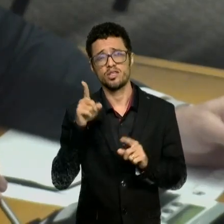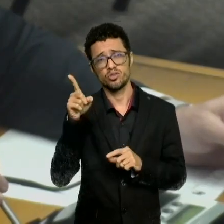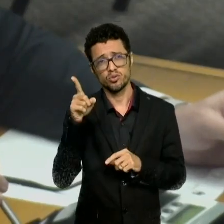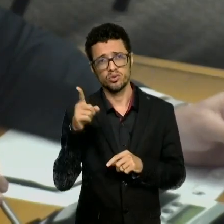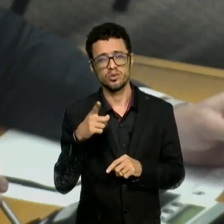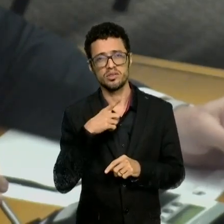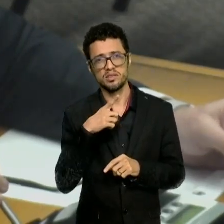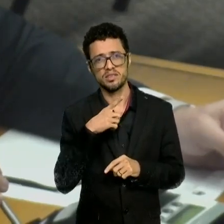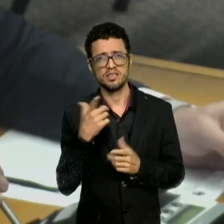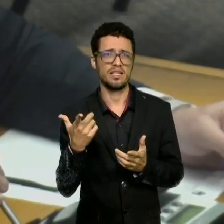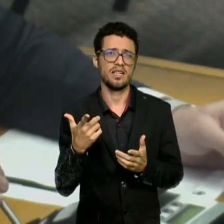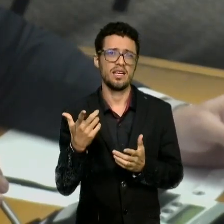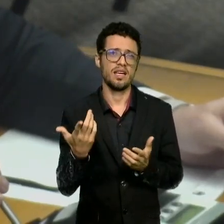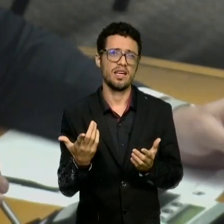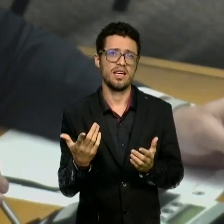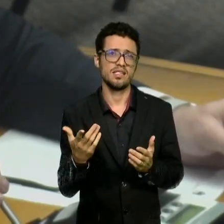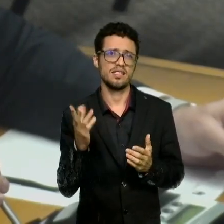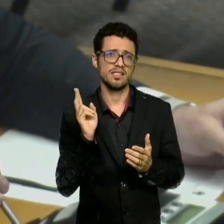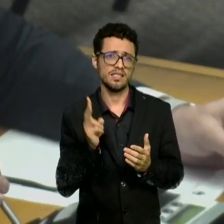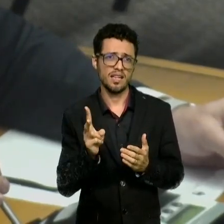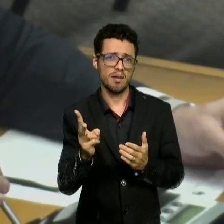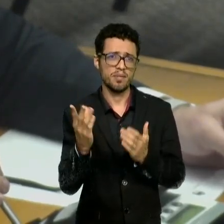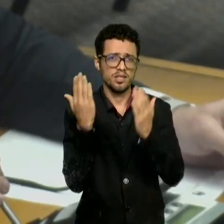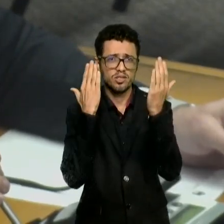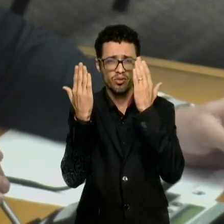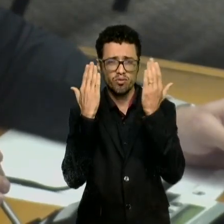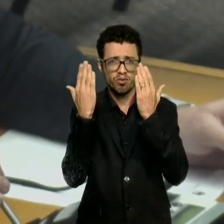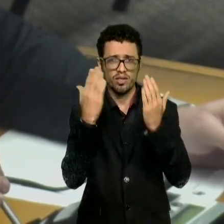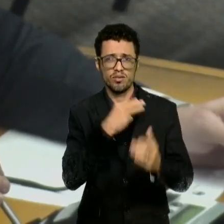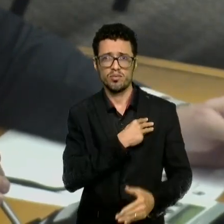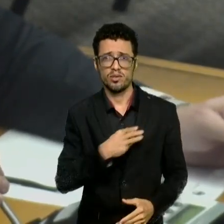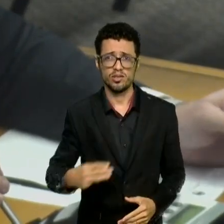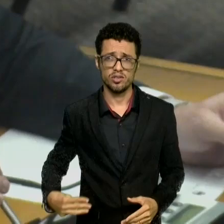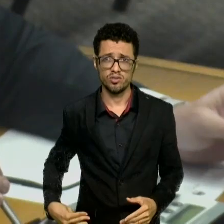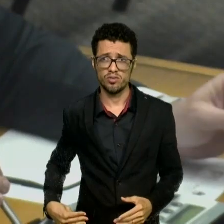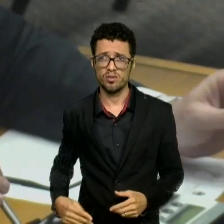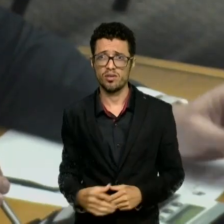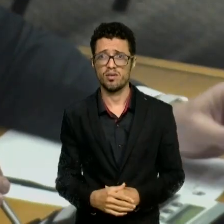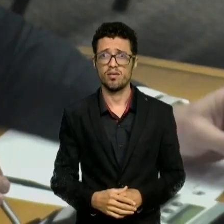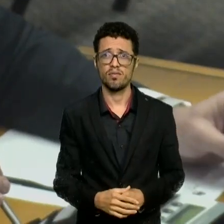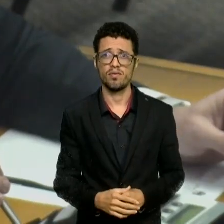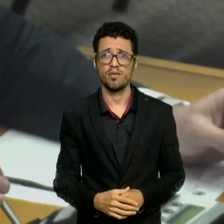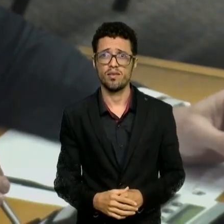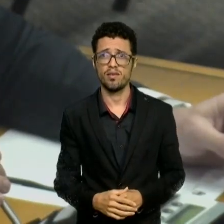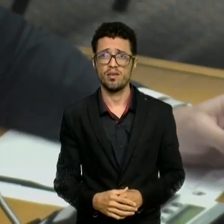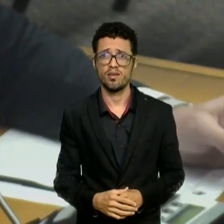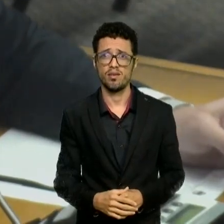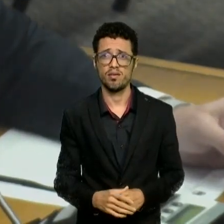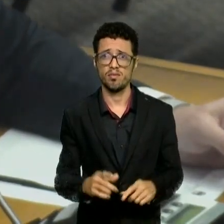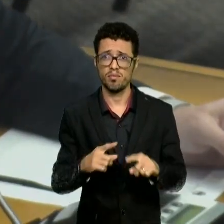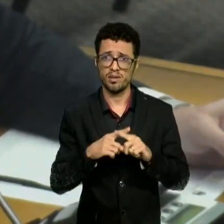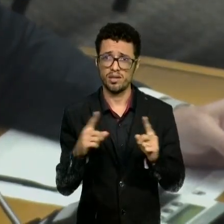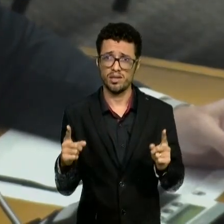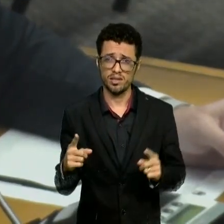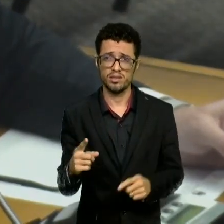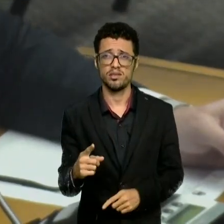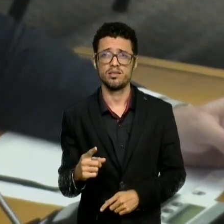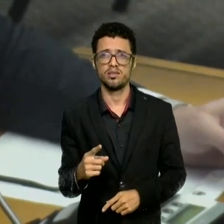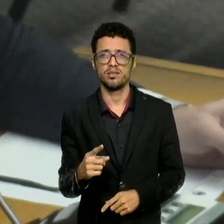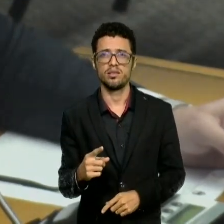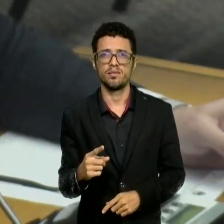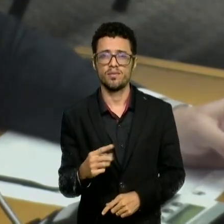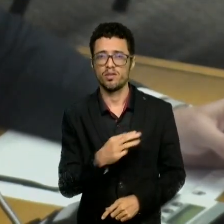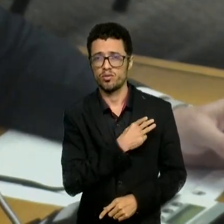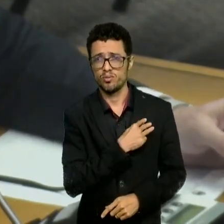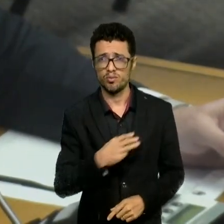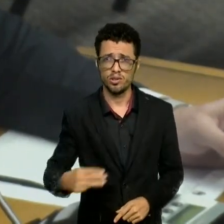colocar o ministro sob suspeita. Os ministros, eles recebem os políticos, sabe? Uhum. Eu já fui recebido pelo ministro do Supremo, pelo ministro